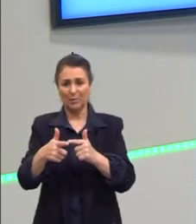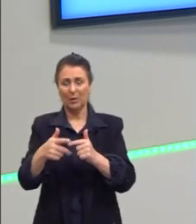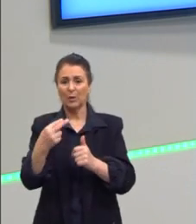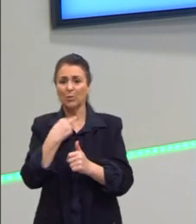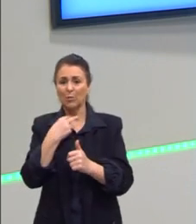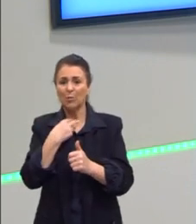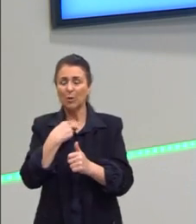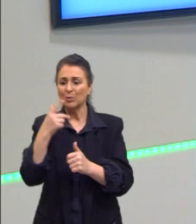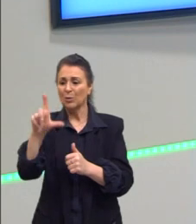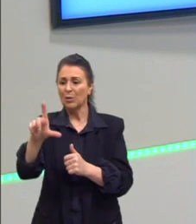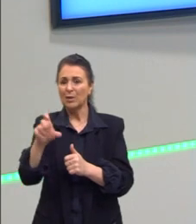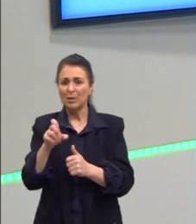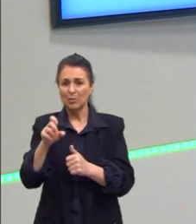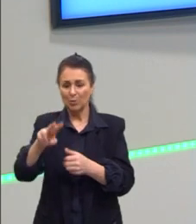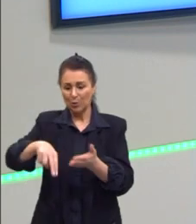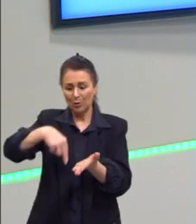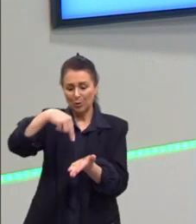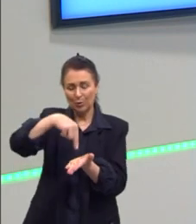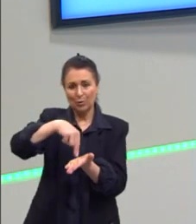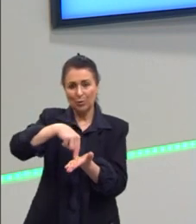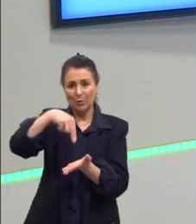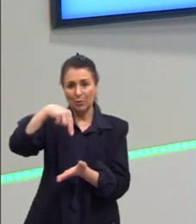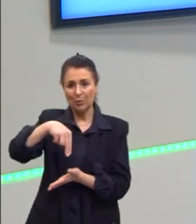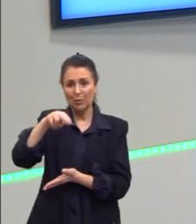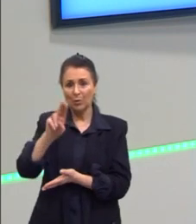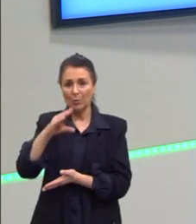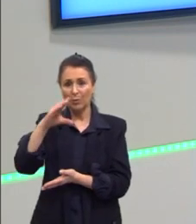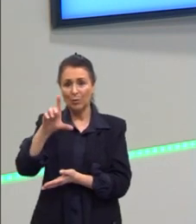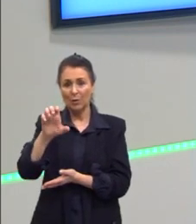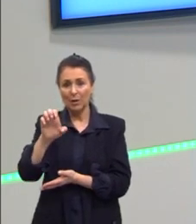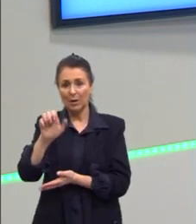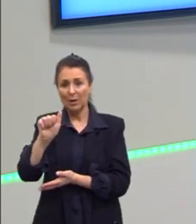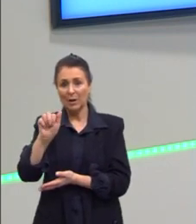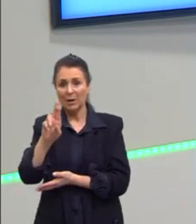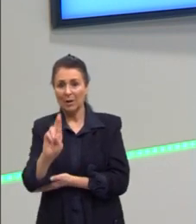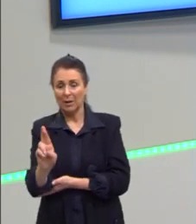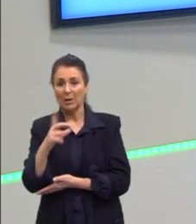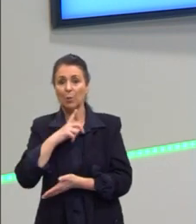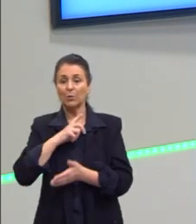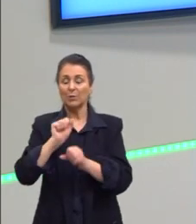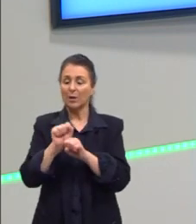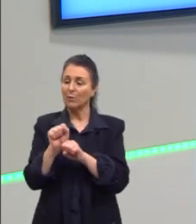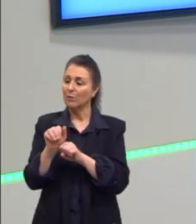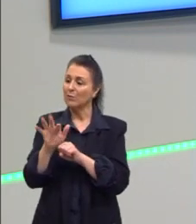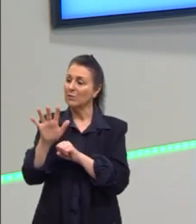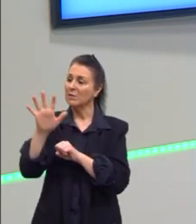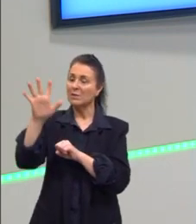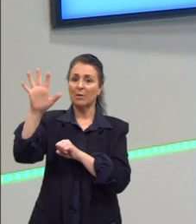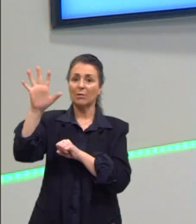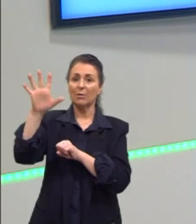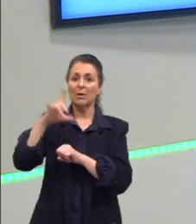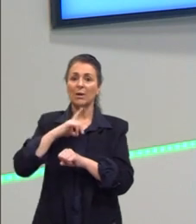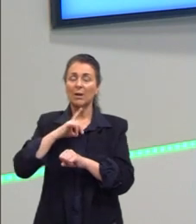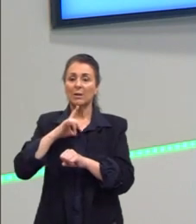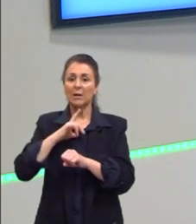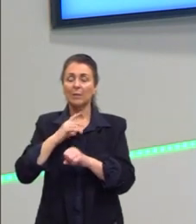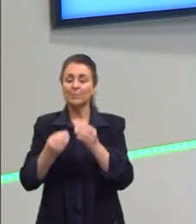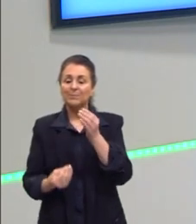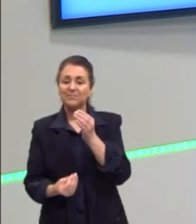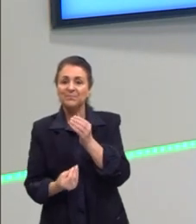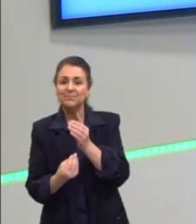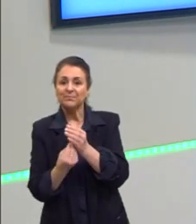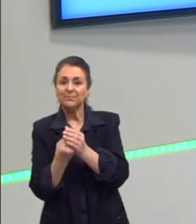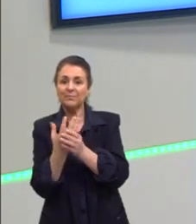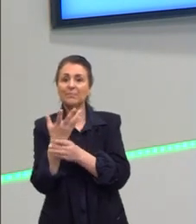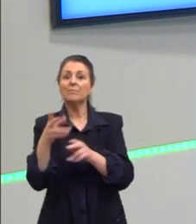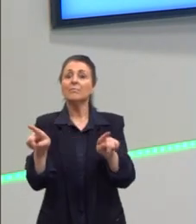nuclear então quando eu tenho fissão eu tenho essa esse essa formação de produtos